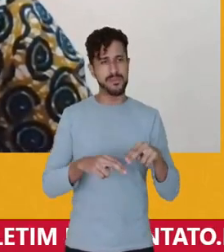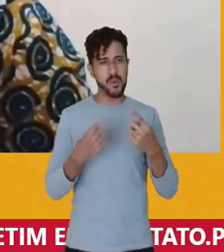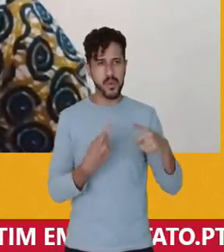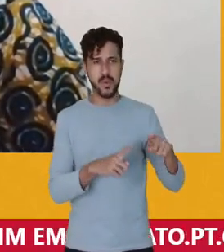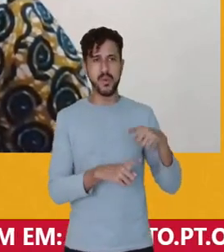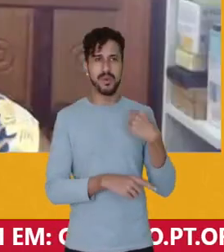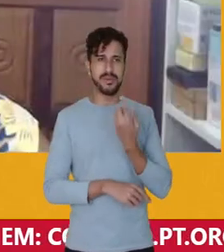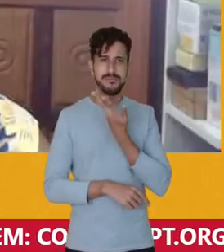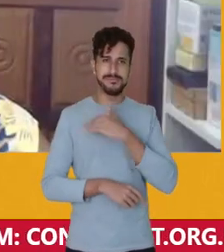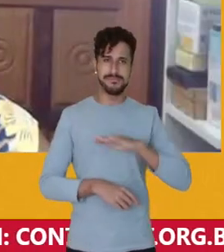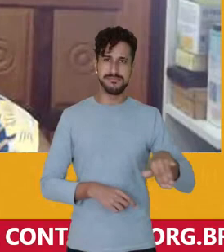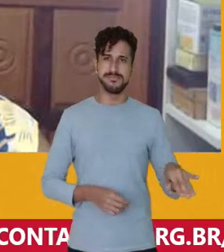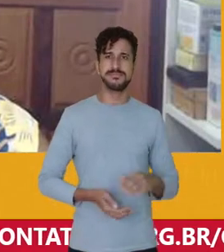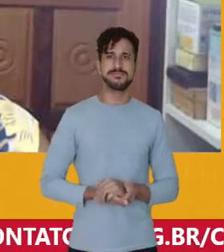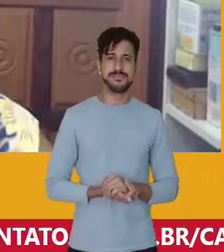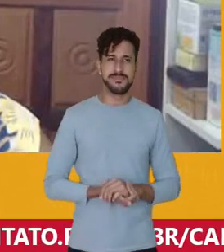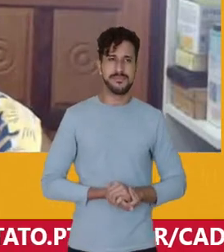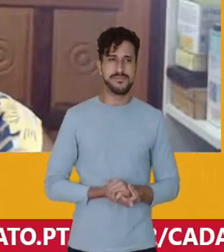crianças.